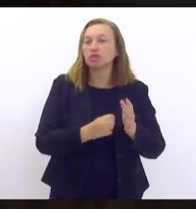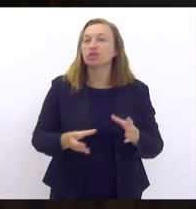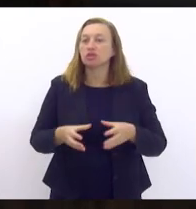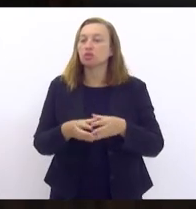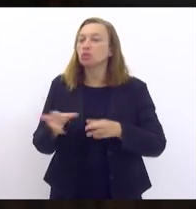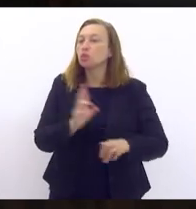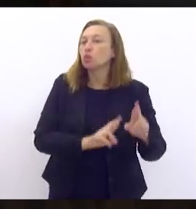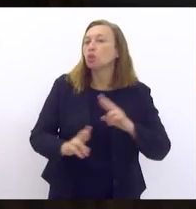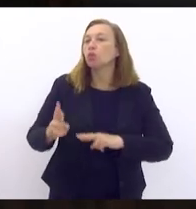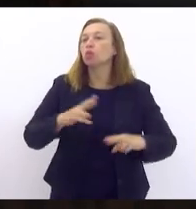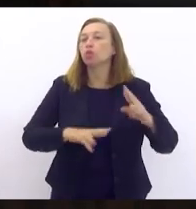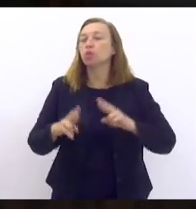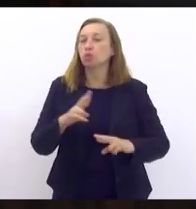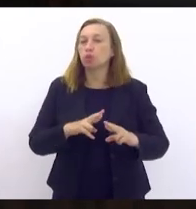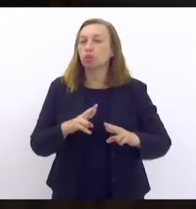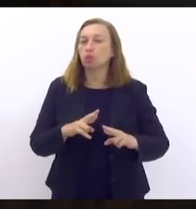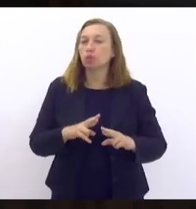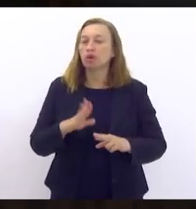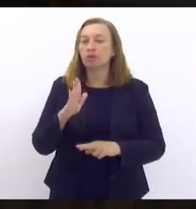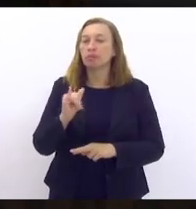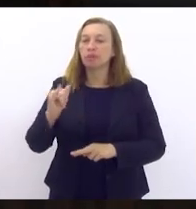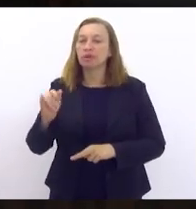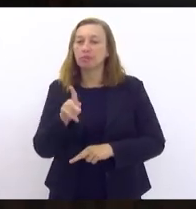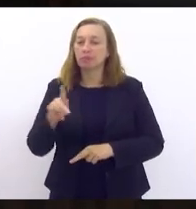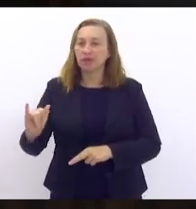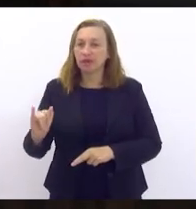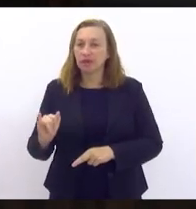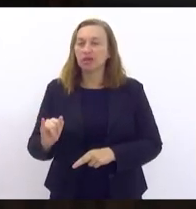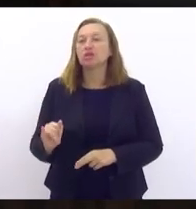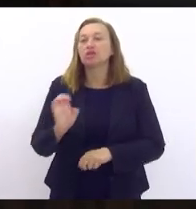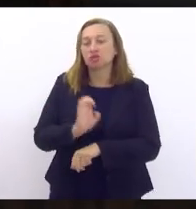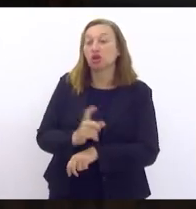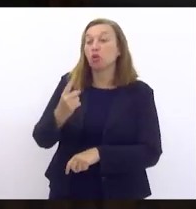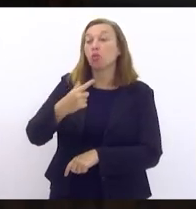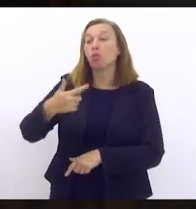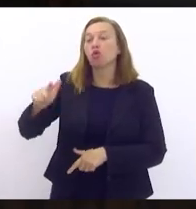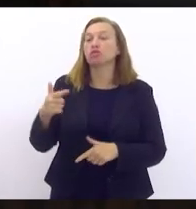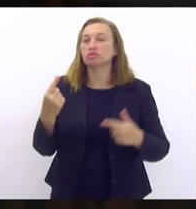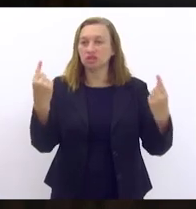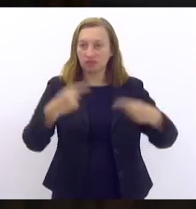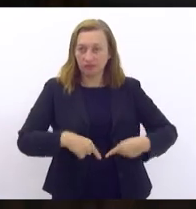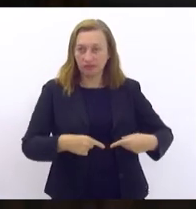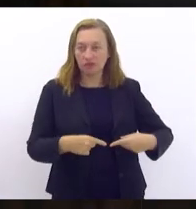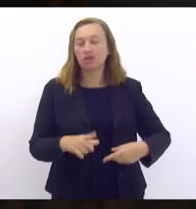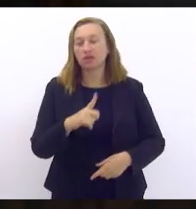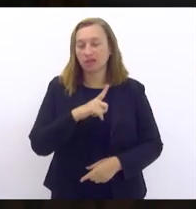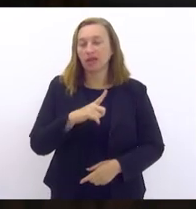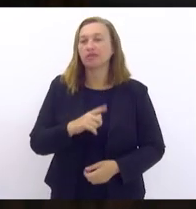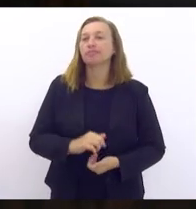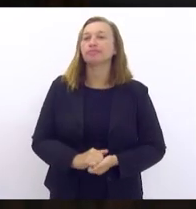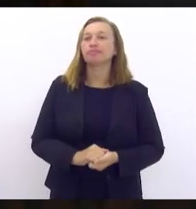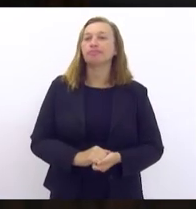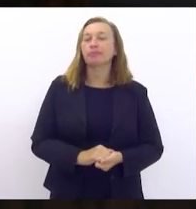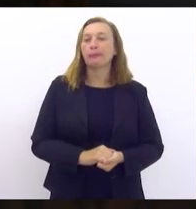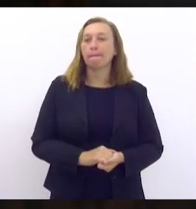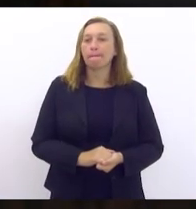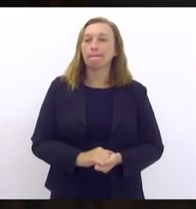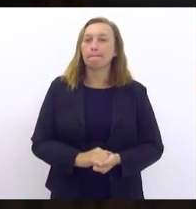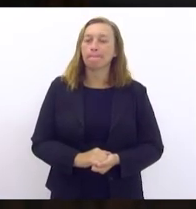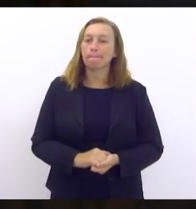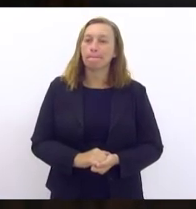relacionada à cadeia para o PIB do estado é outro desafio que a gente que a gente tem aí e